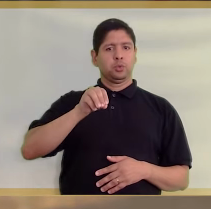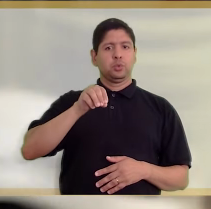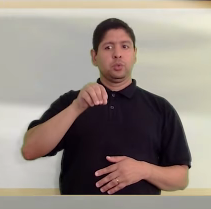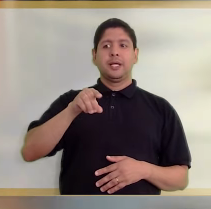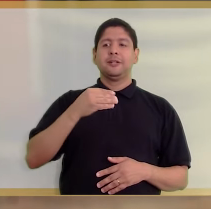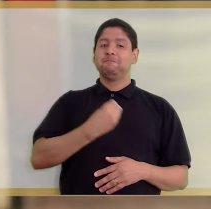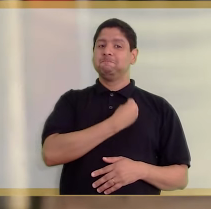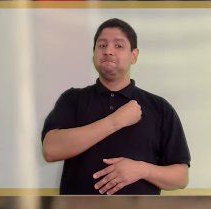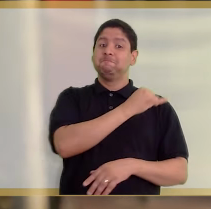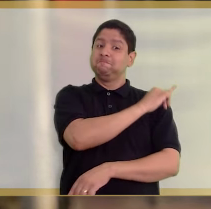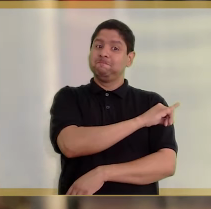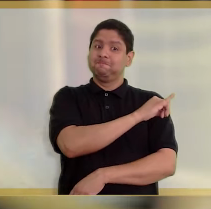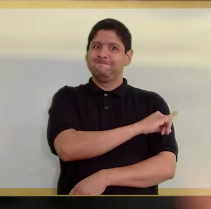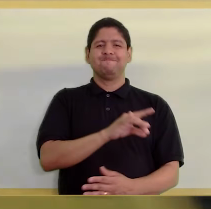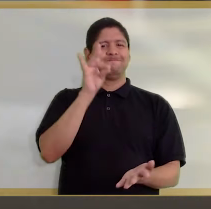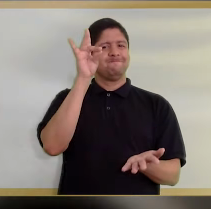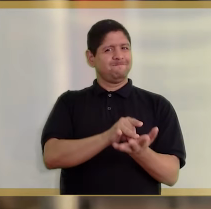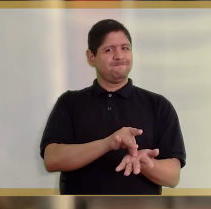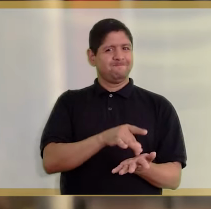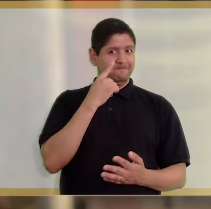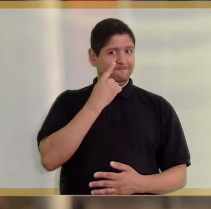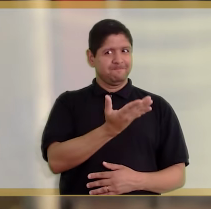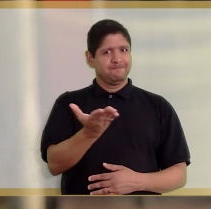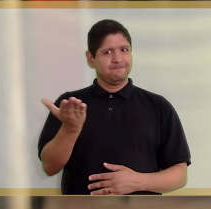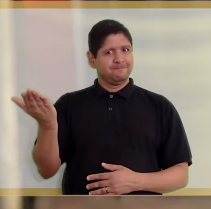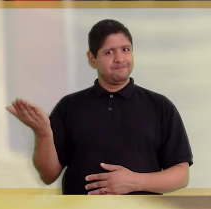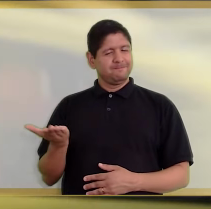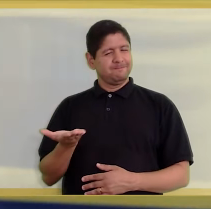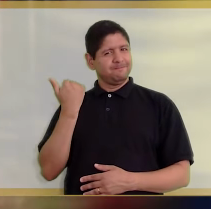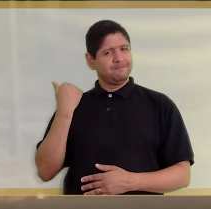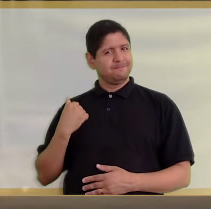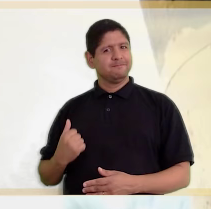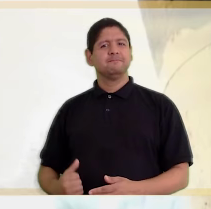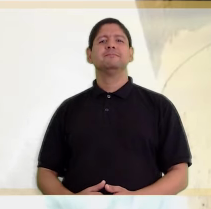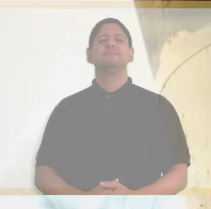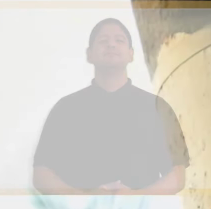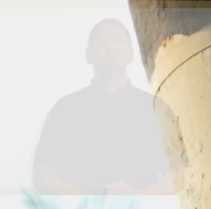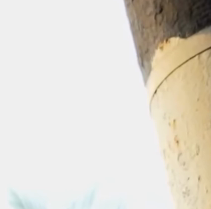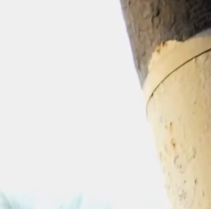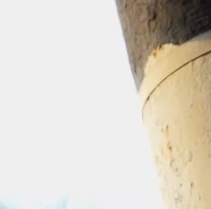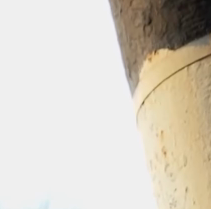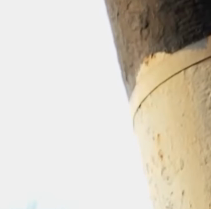a carioquice na sua plenitude. Só vem!